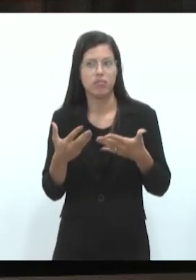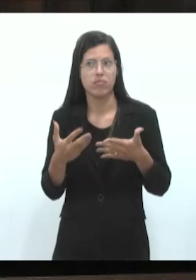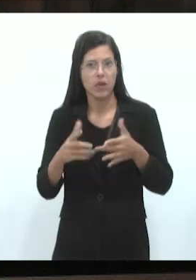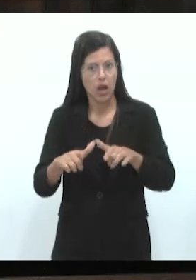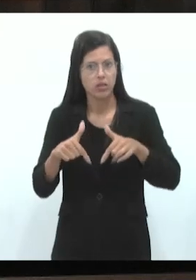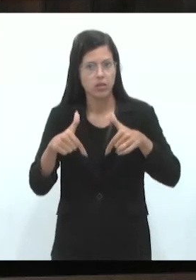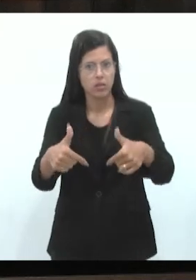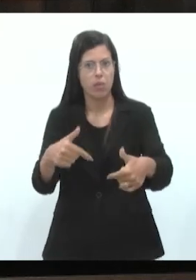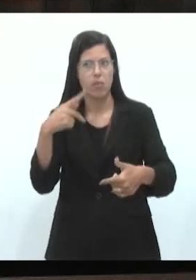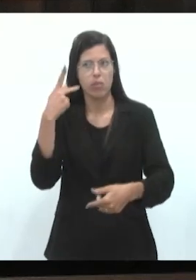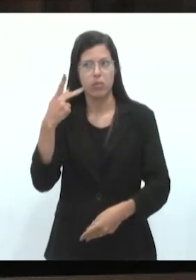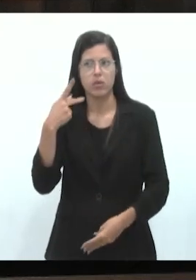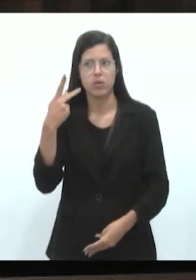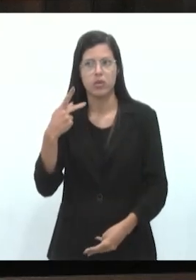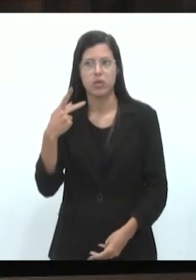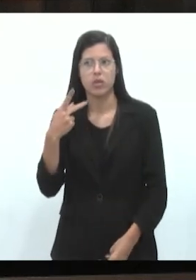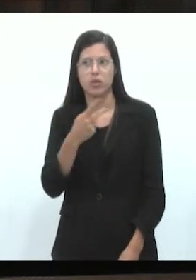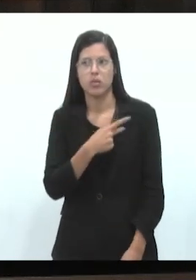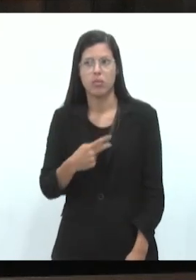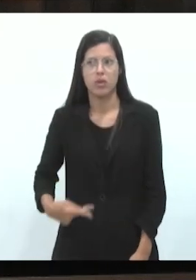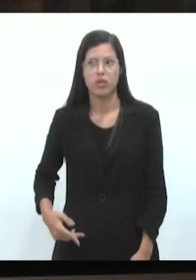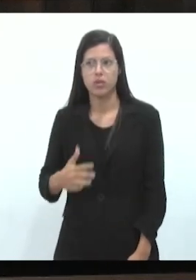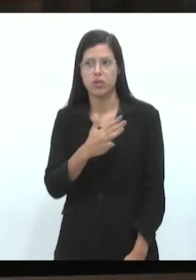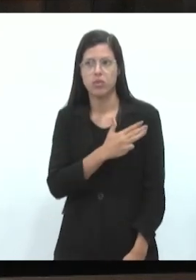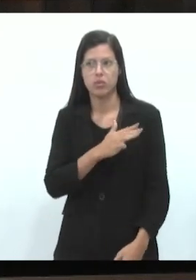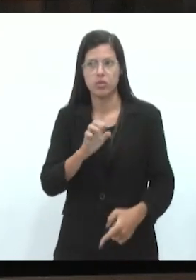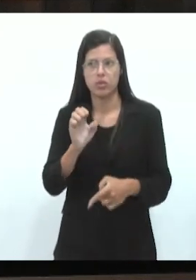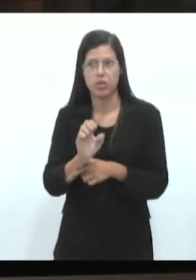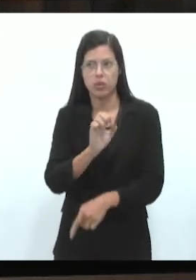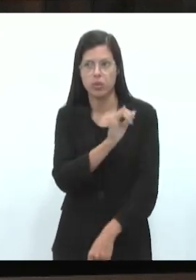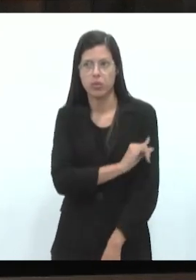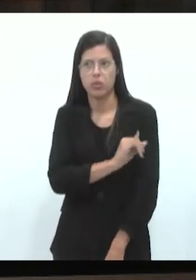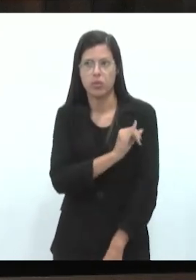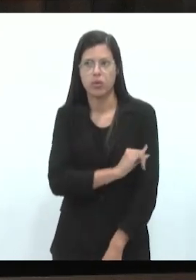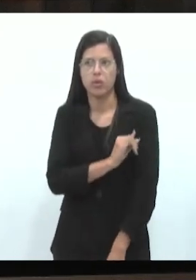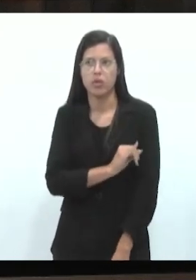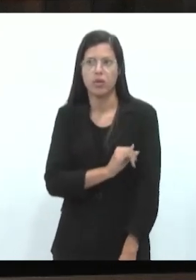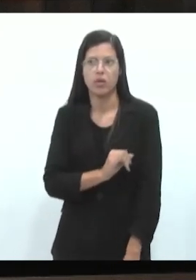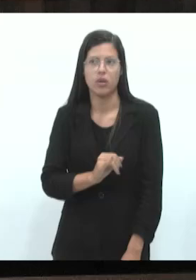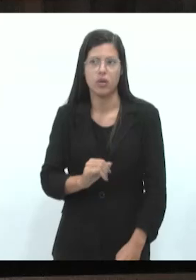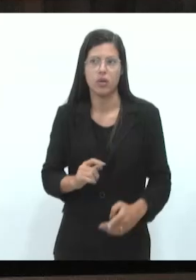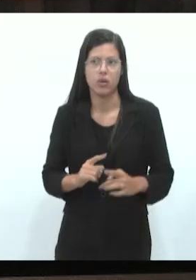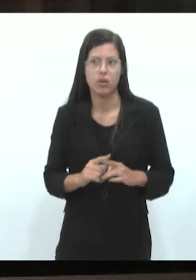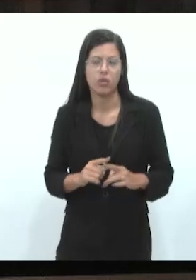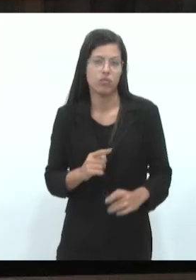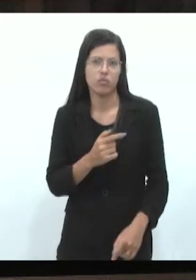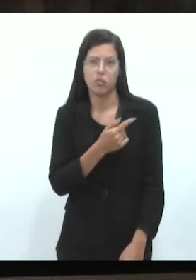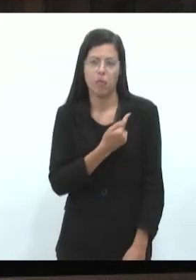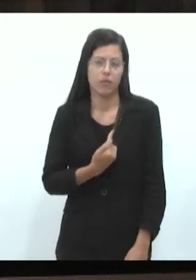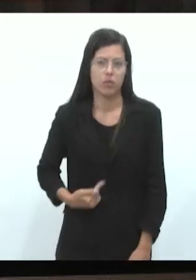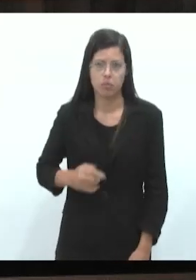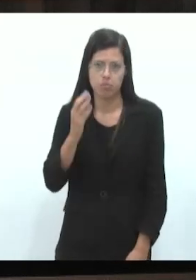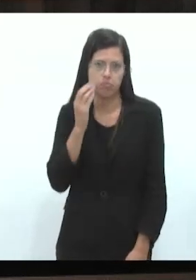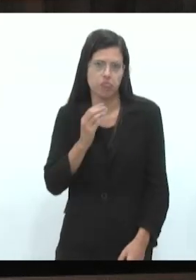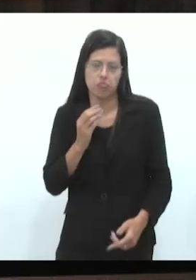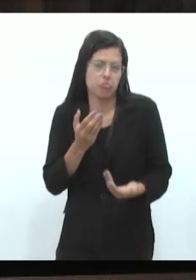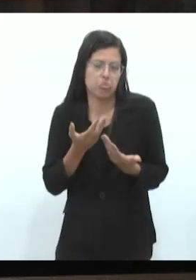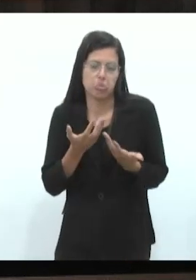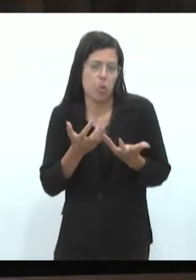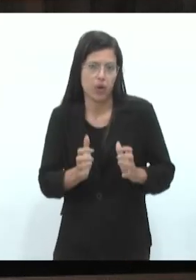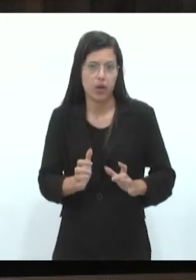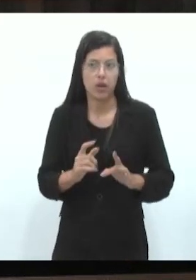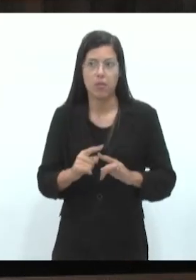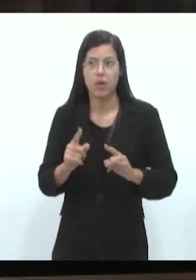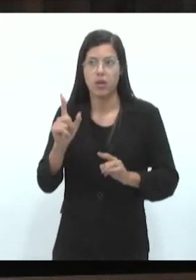fato a política do presidente Lula aqui no estado do Rio de Janeiro, mesmo que o Cláudio Castro fique ali à revelia, porque na hora de diminuir